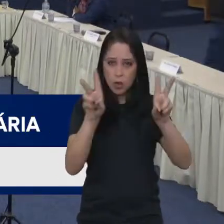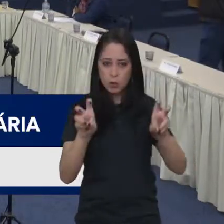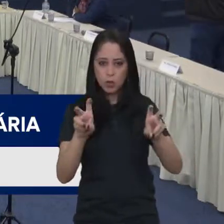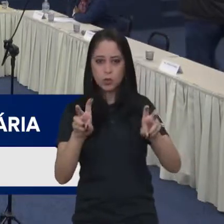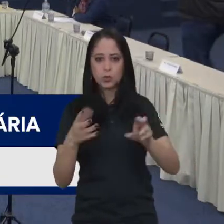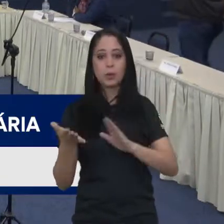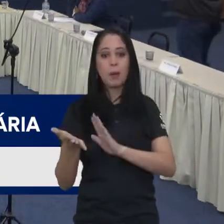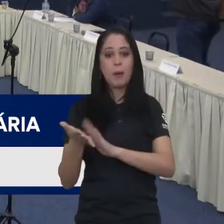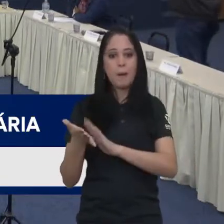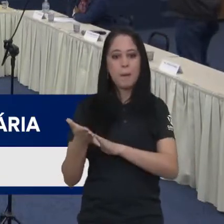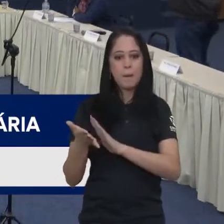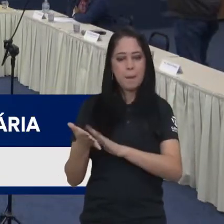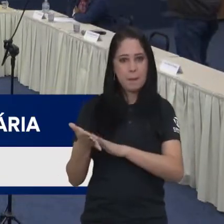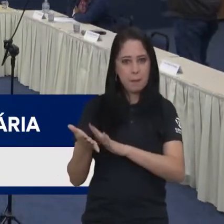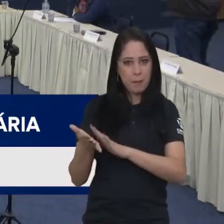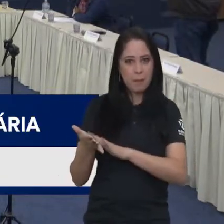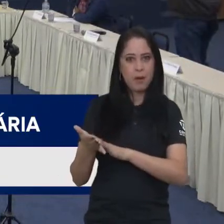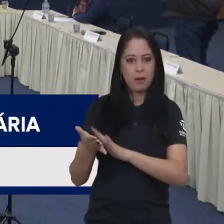tema.